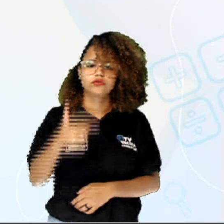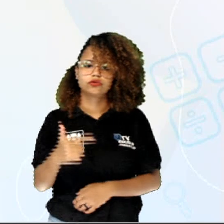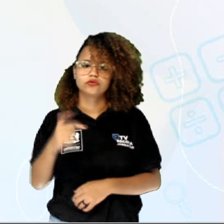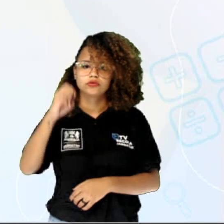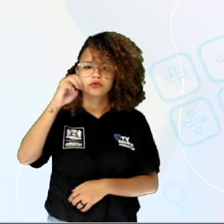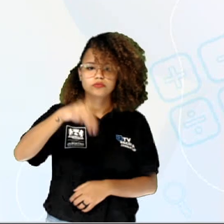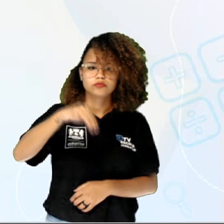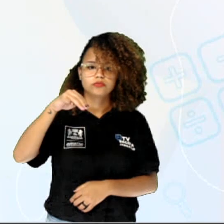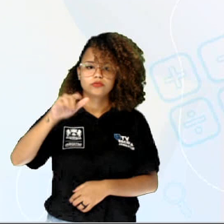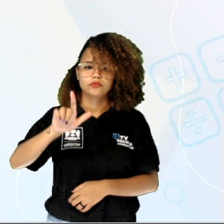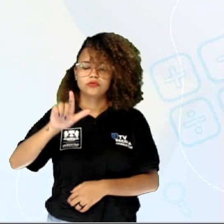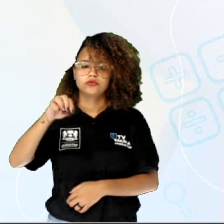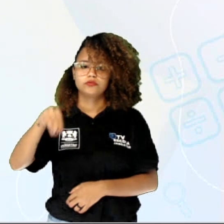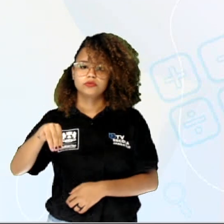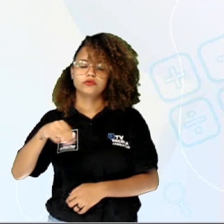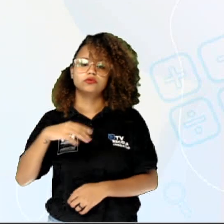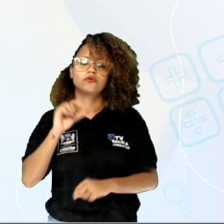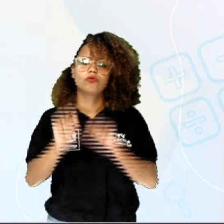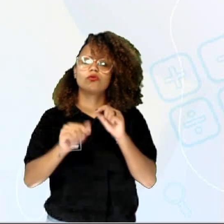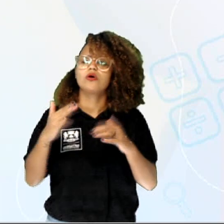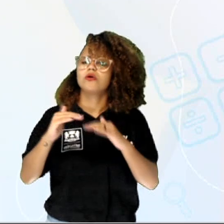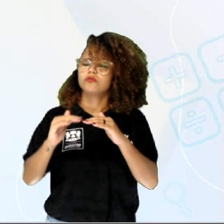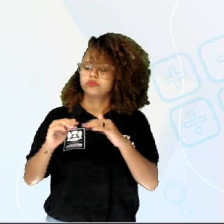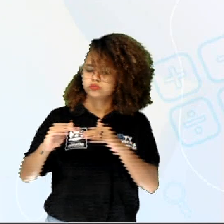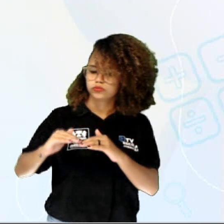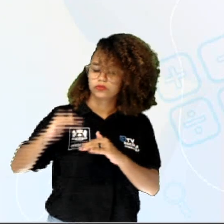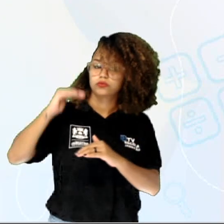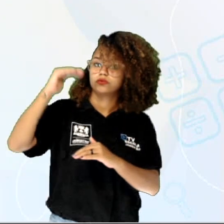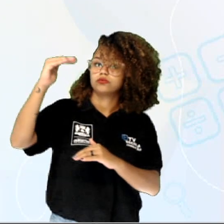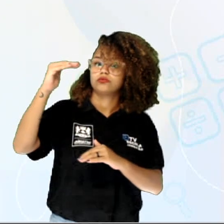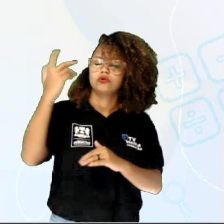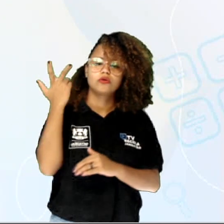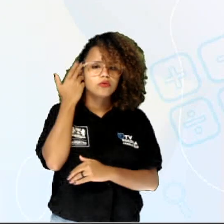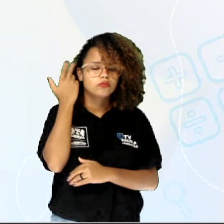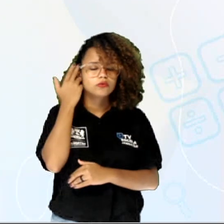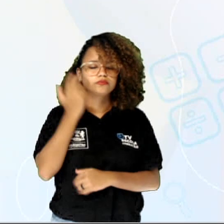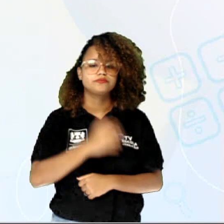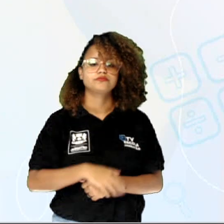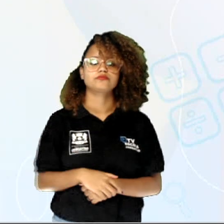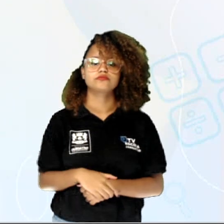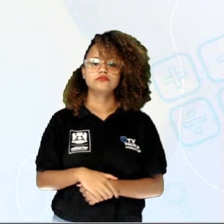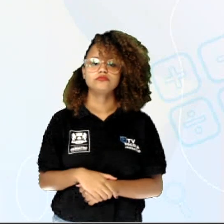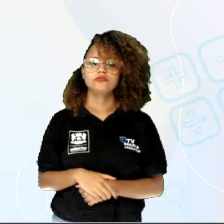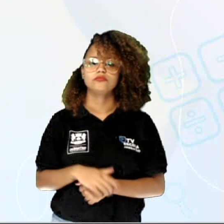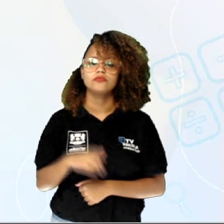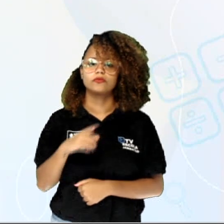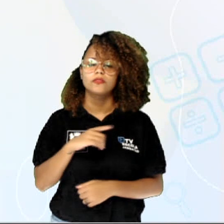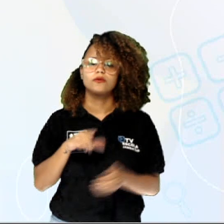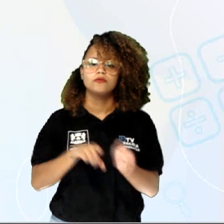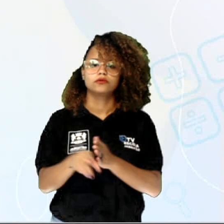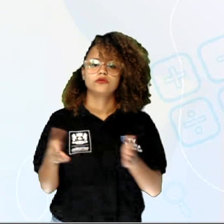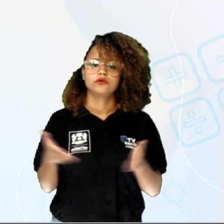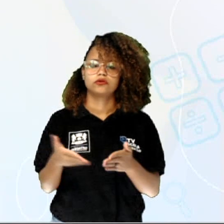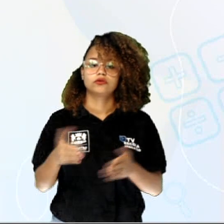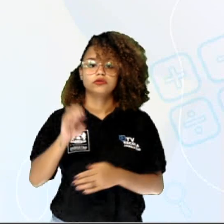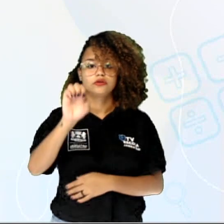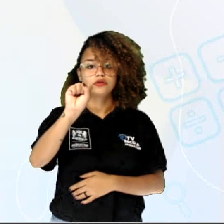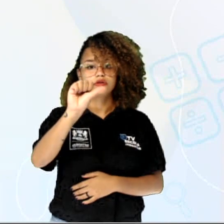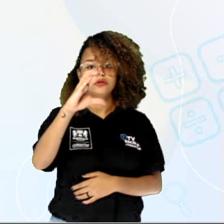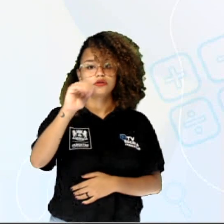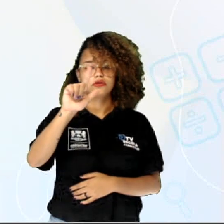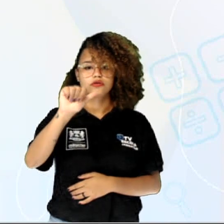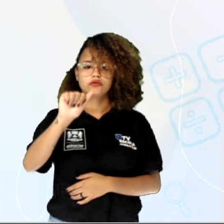viu? Acompanha aí se você ainda não fez a inscrição, quem sabe isso aí não foi uma chance que Deus lhe deu, né? Uma